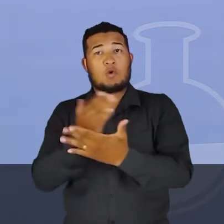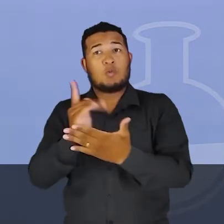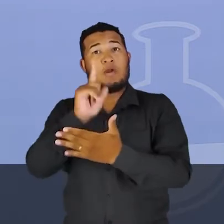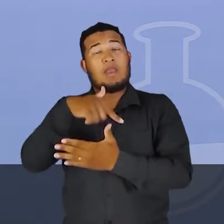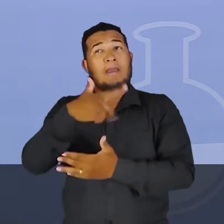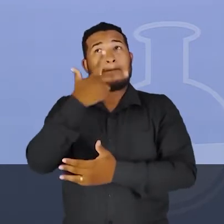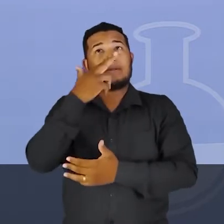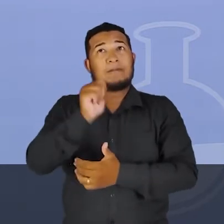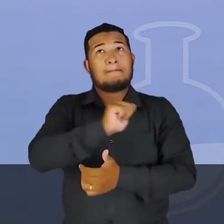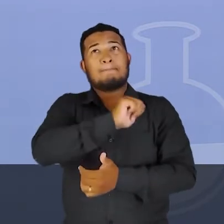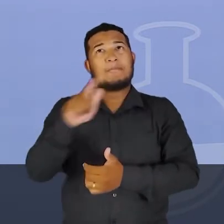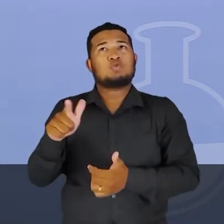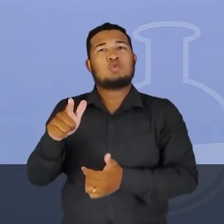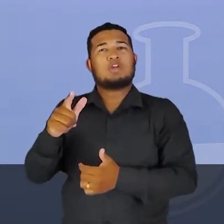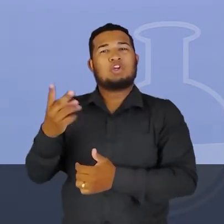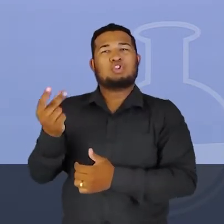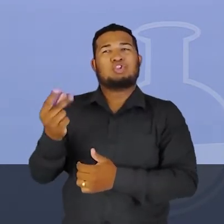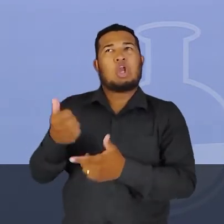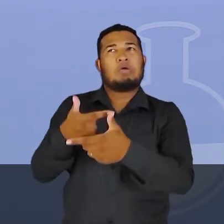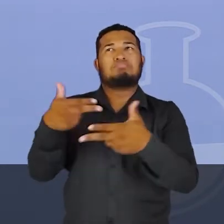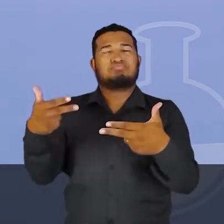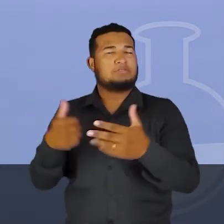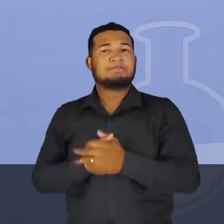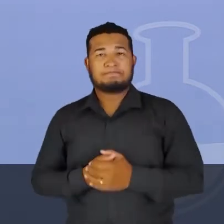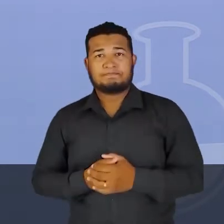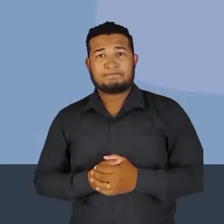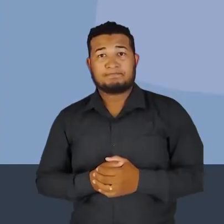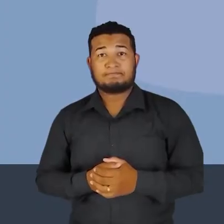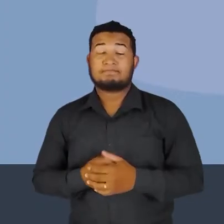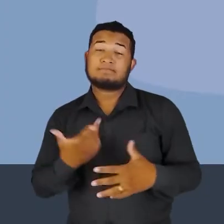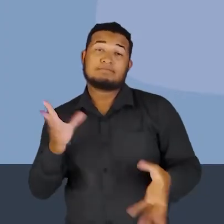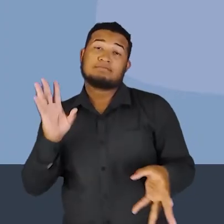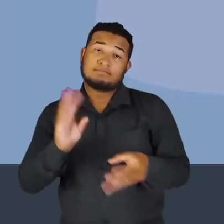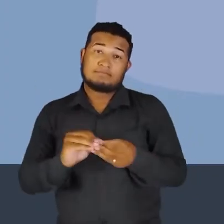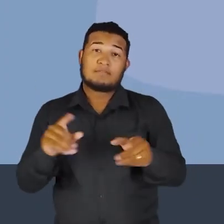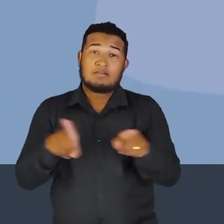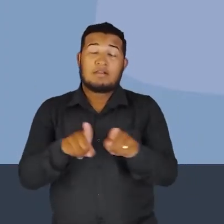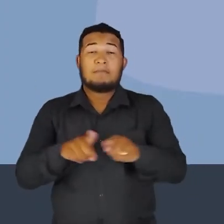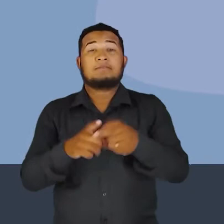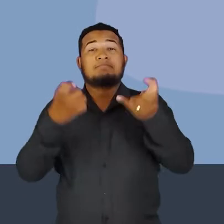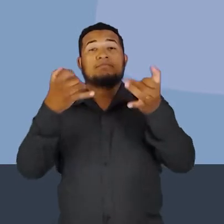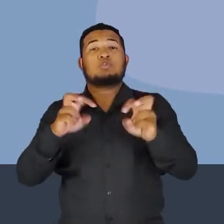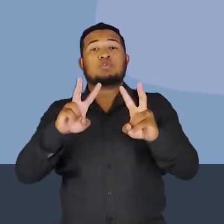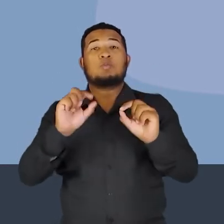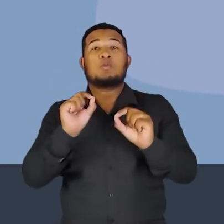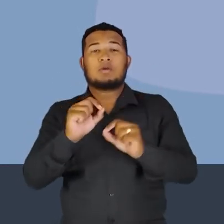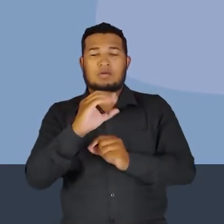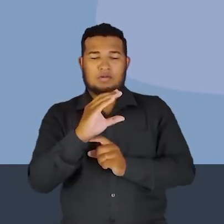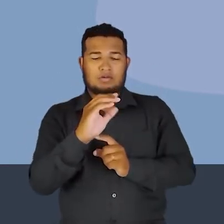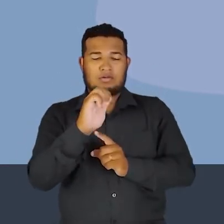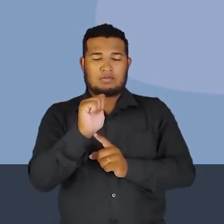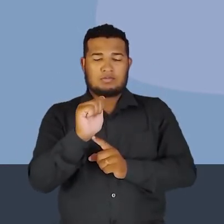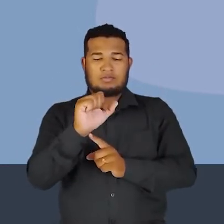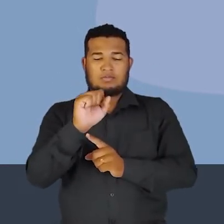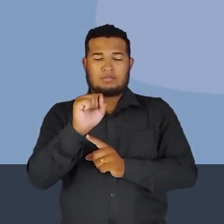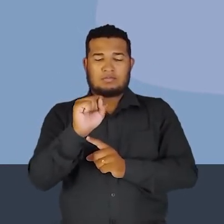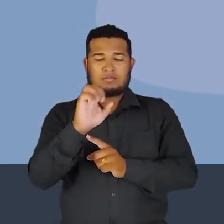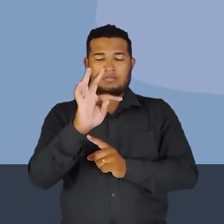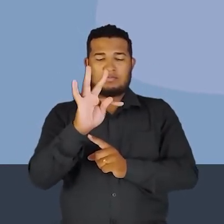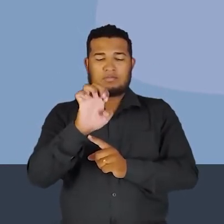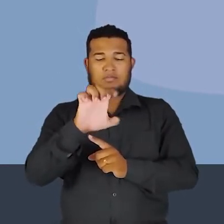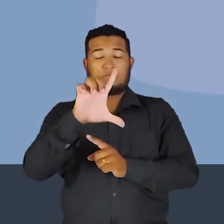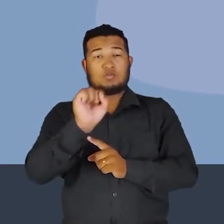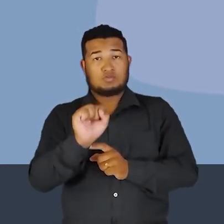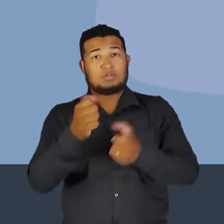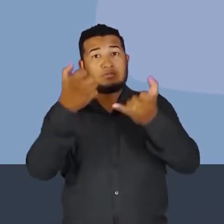essas demandas materiais, ok? E, por fim, nós vamos falar um pouquinho sobre o Castells, que vai falar sobre a teoria dos movimentos